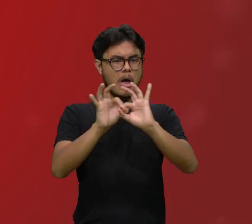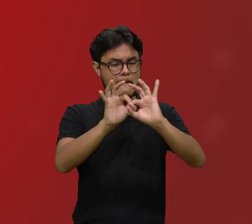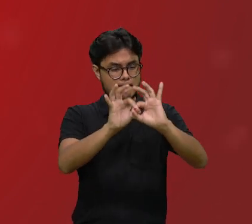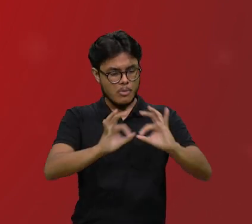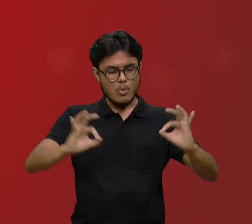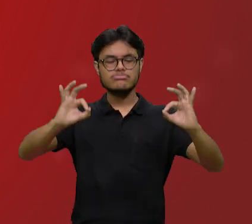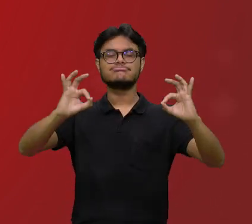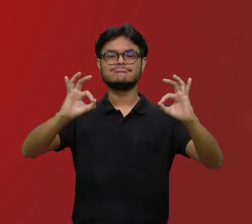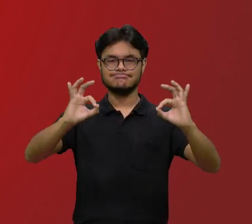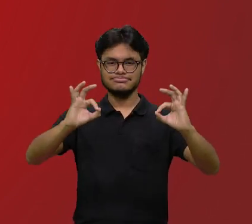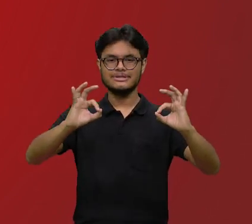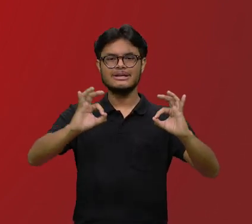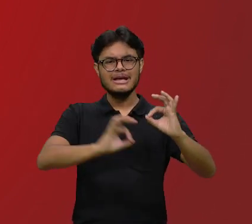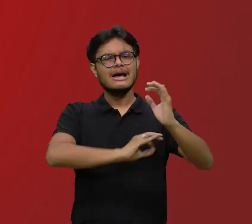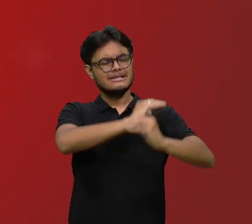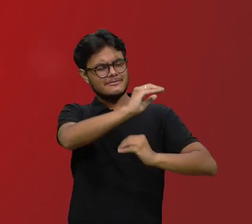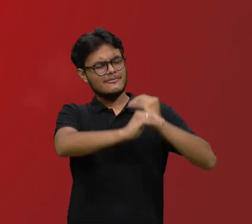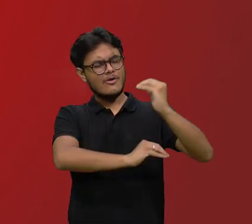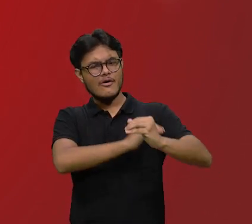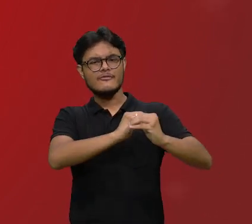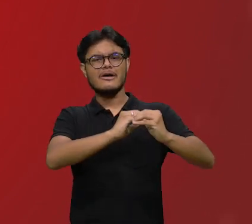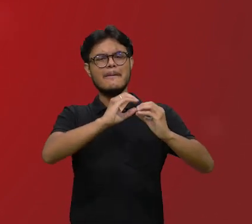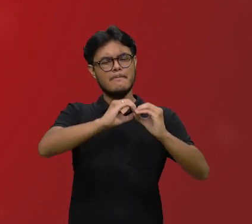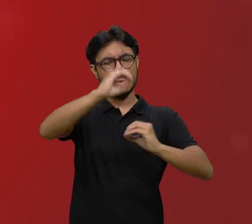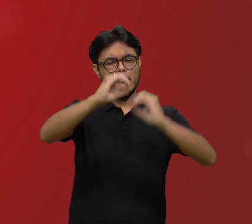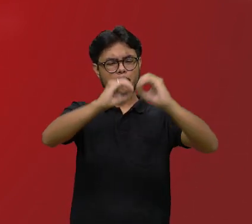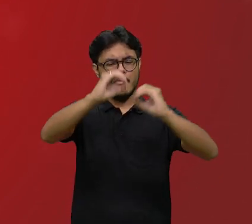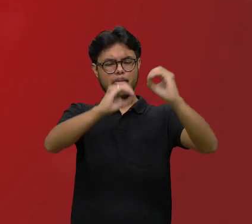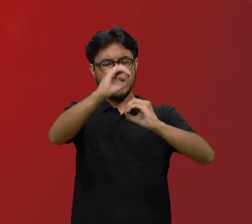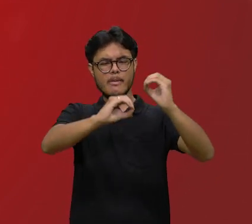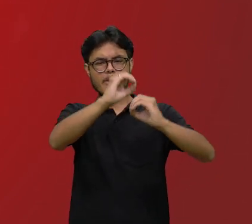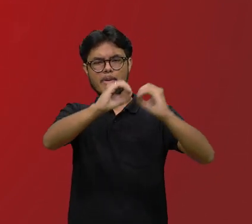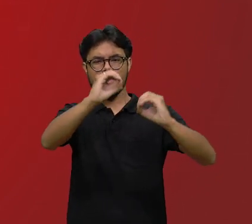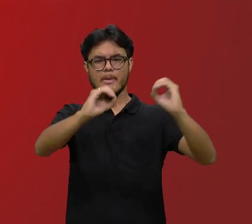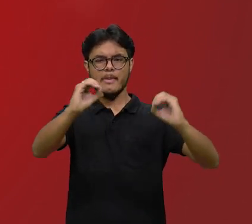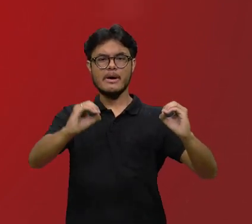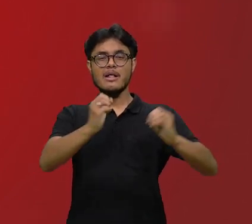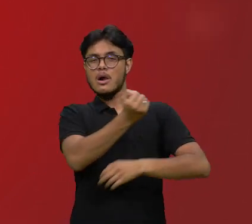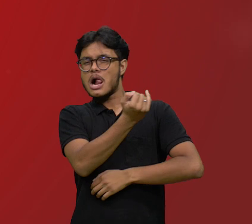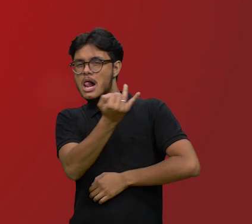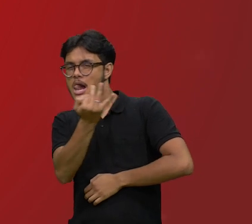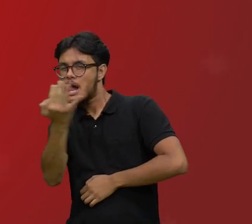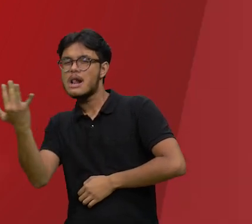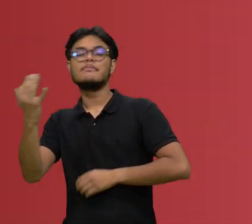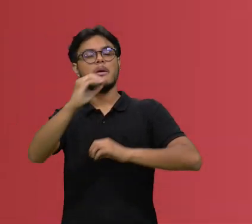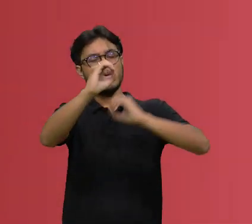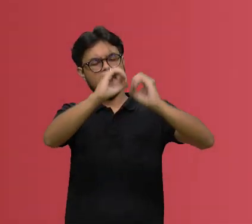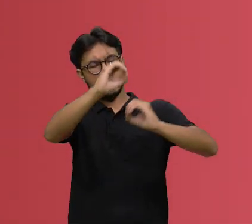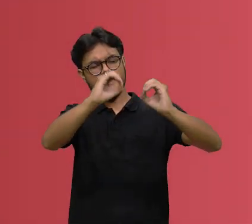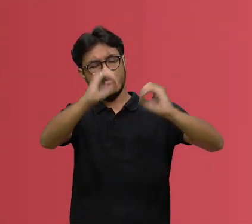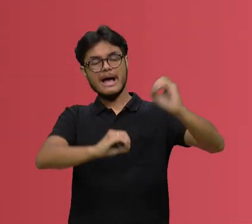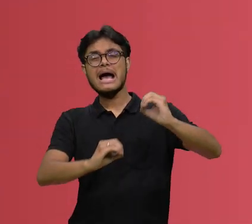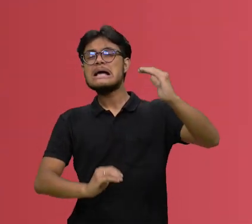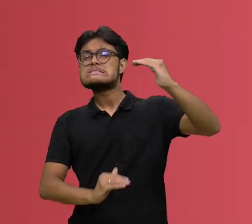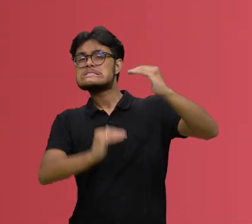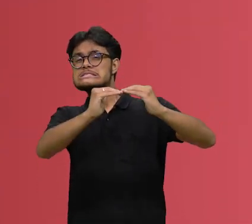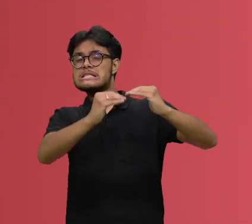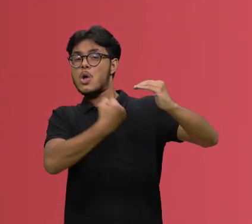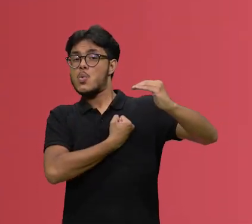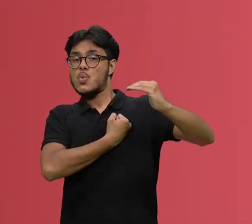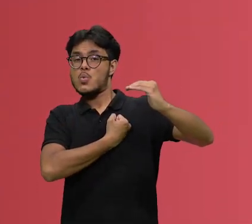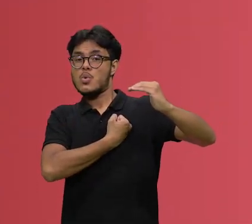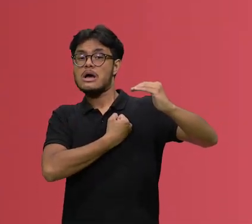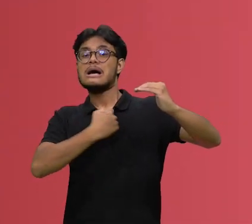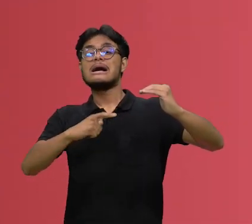aí começam os núcleos se dividirem, 1, 2 células se dividirem em 2, 4, 4, 8, 16, 32, até formar